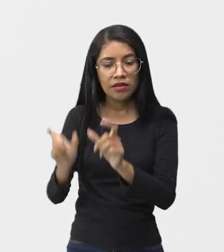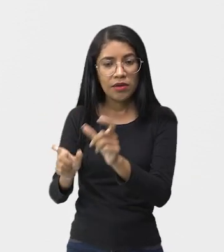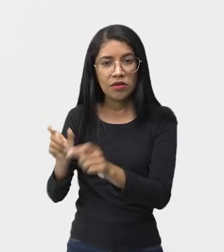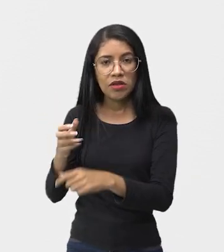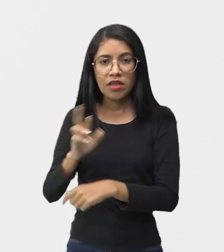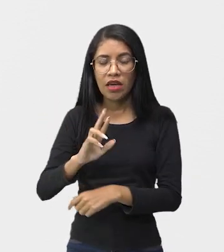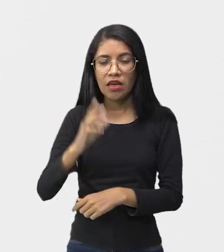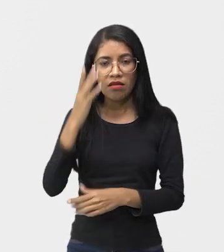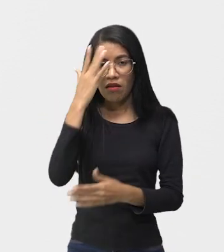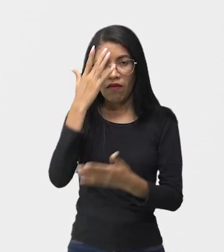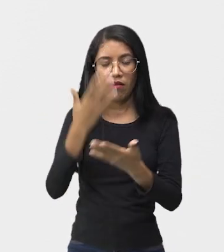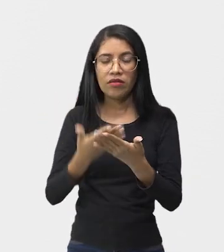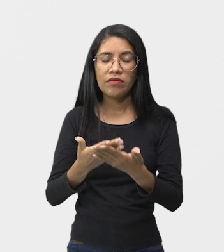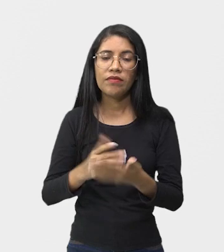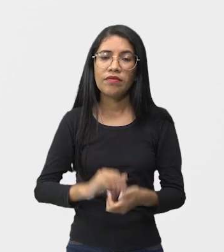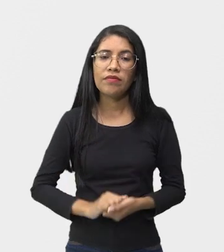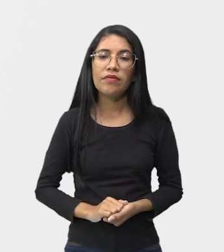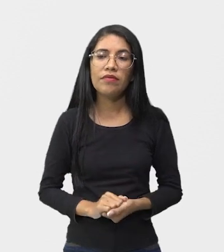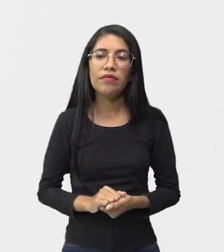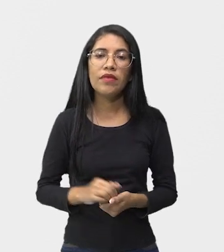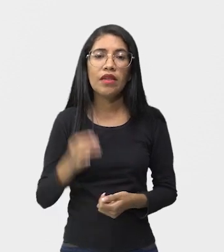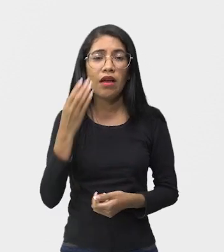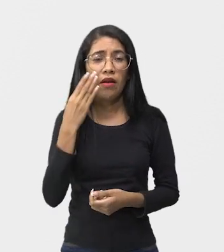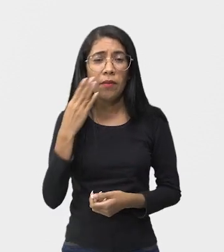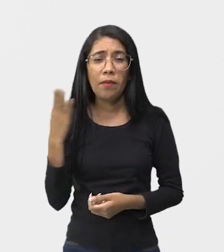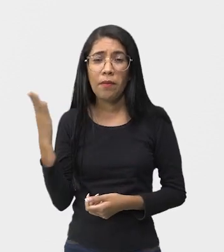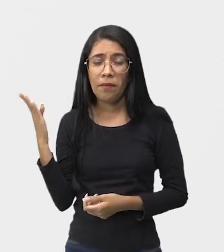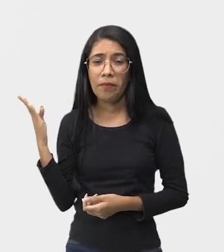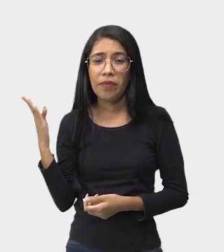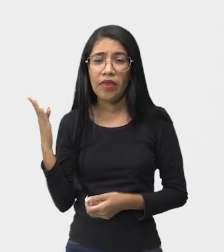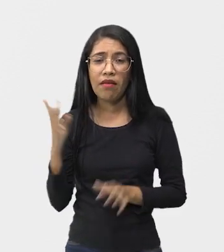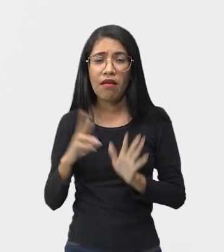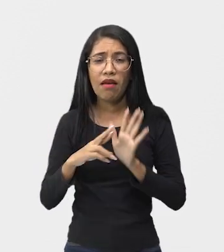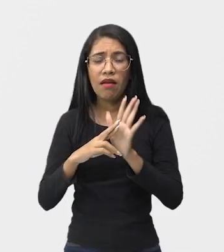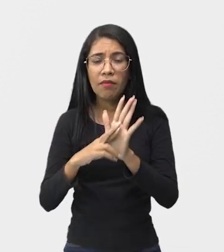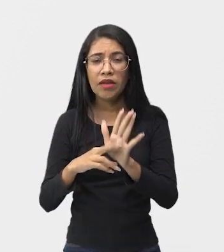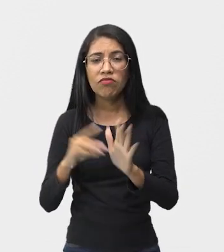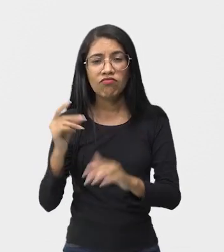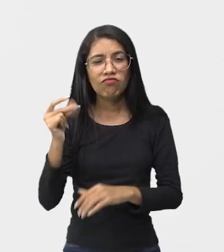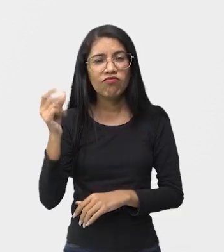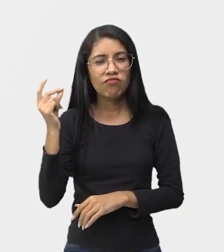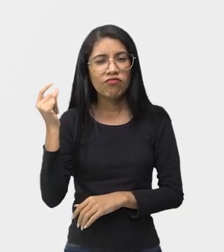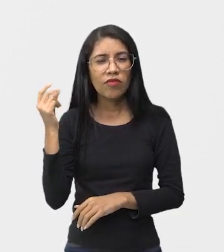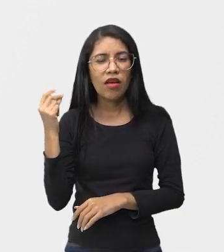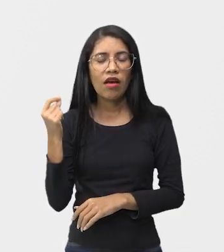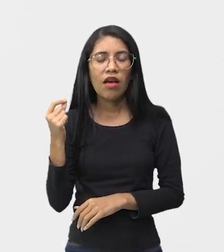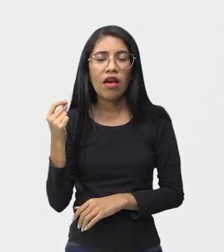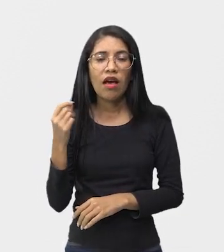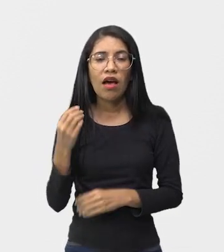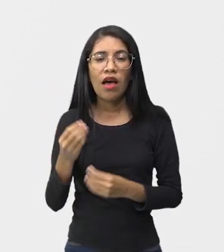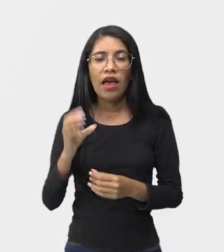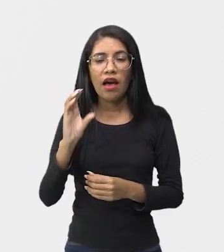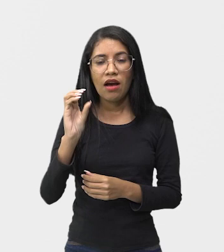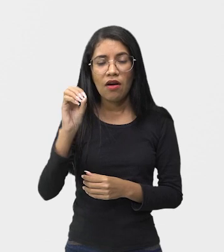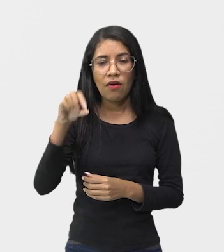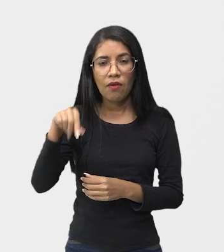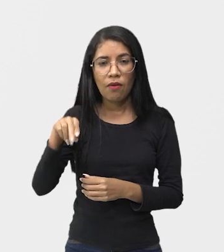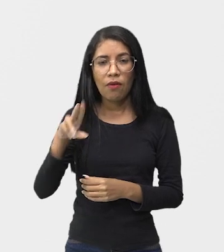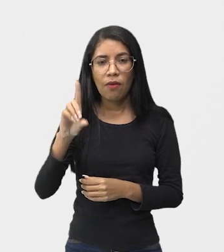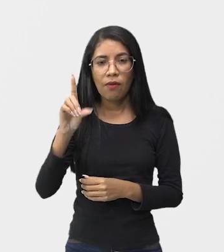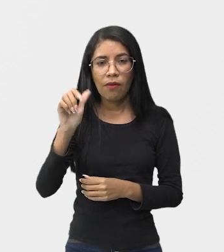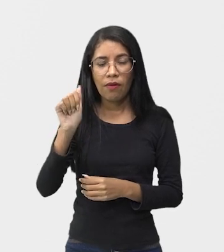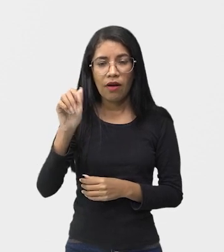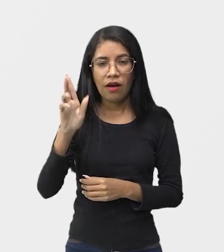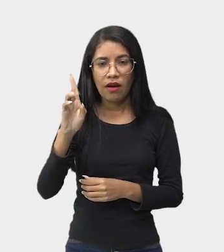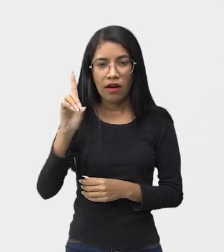infiéis. Certo? Aí eu trouxe uma imagem antiga, né, que representa justamente a questão da Congada. Então,